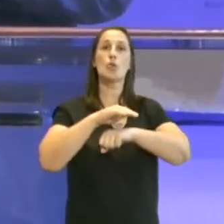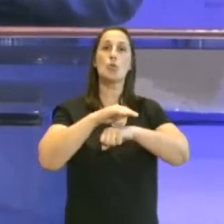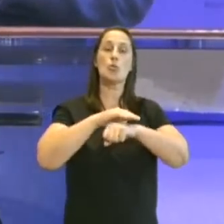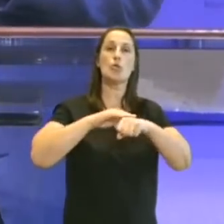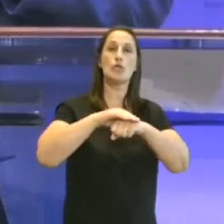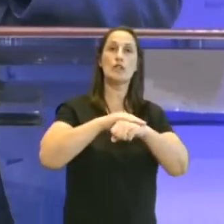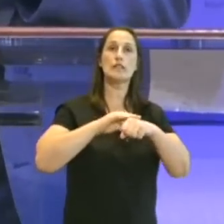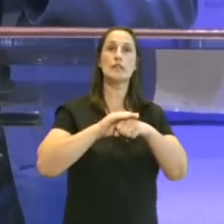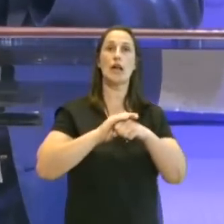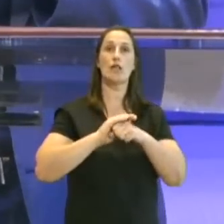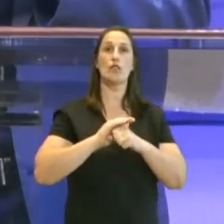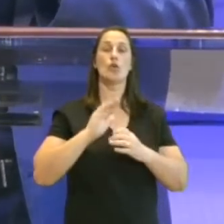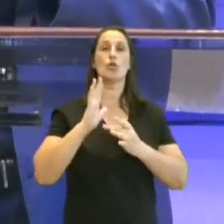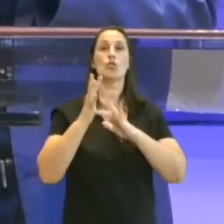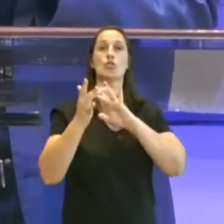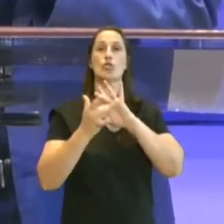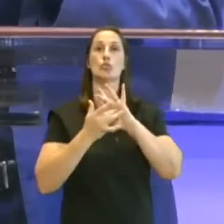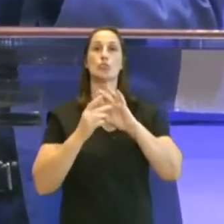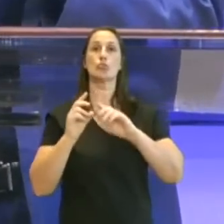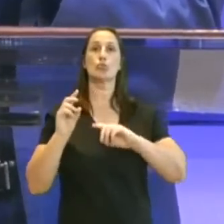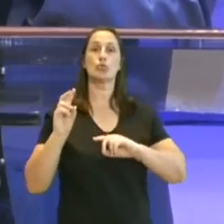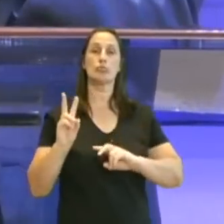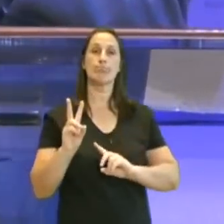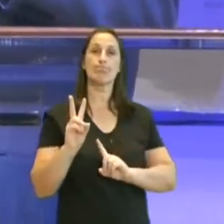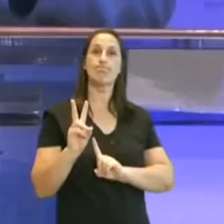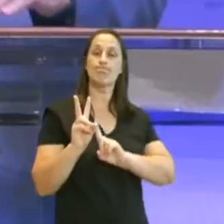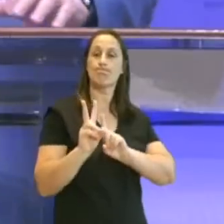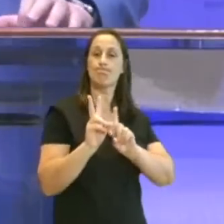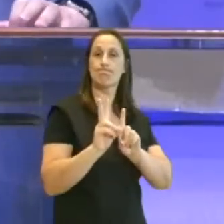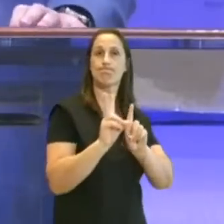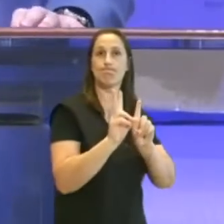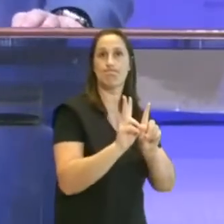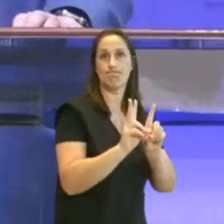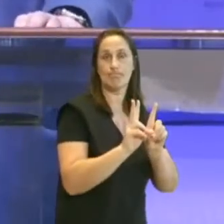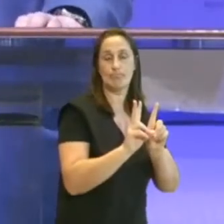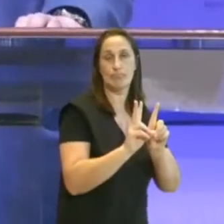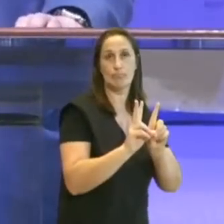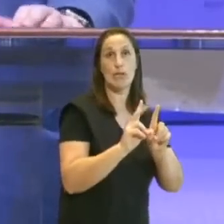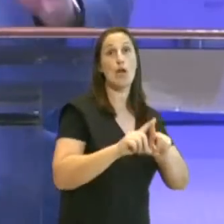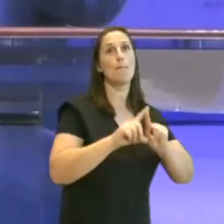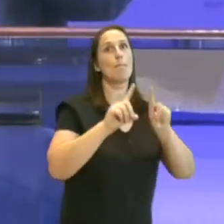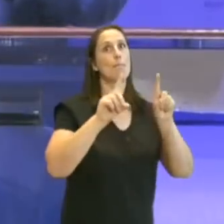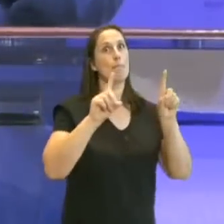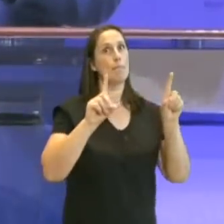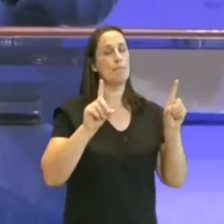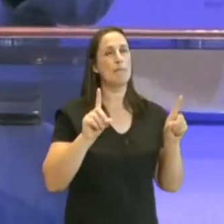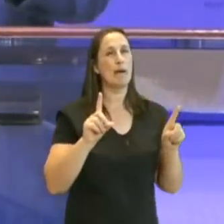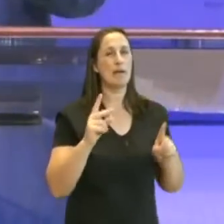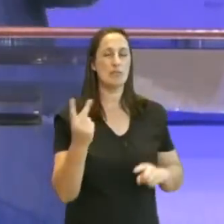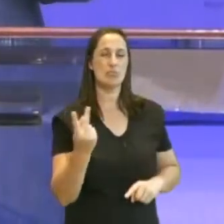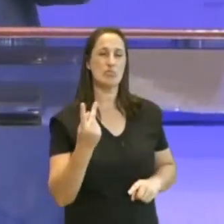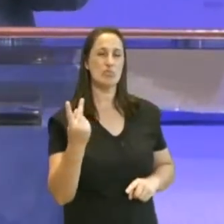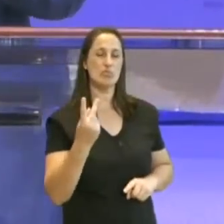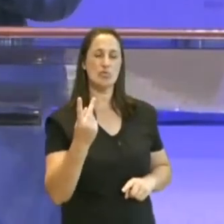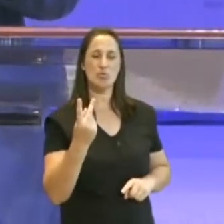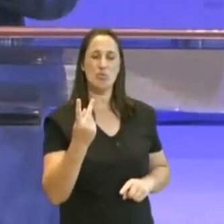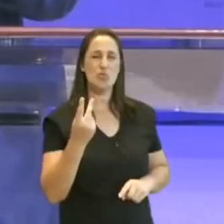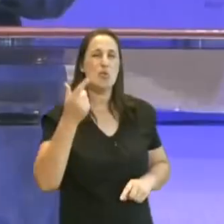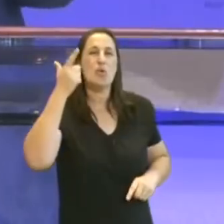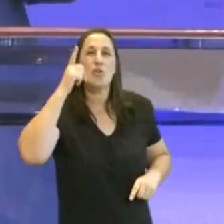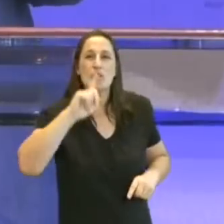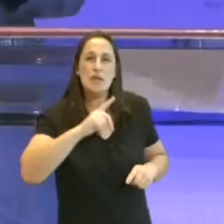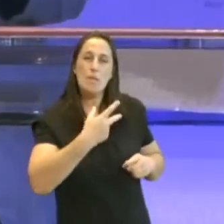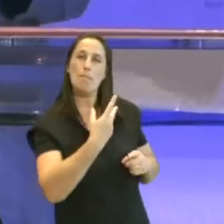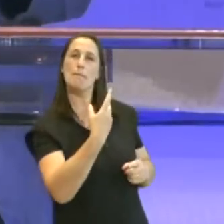próprio Jesus se aproximou e começou a caminhar com eles. Mas os olhos deles foram impedidos